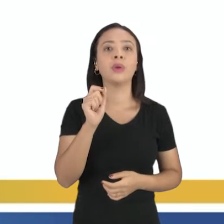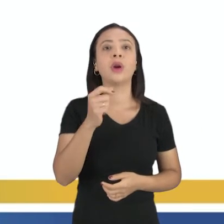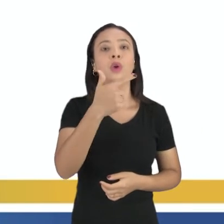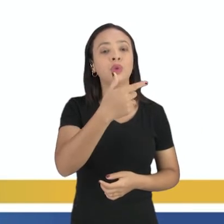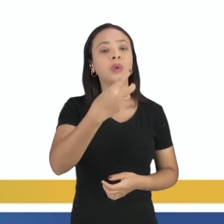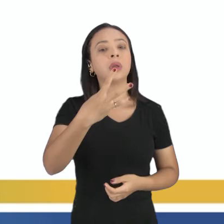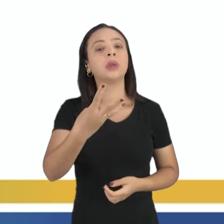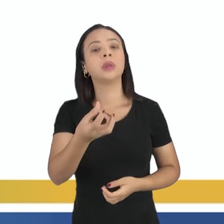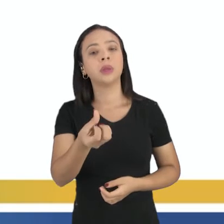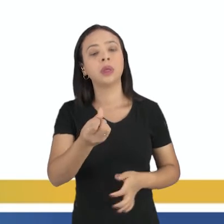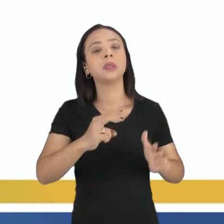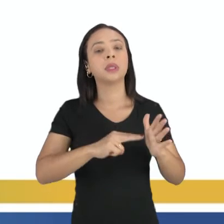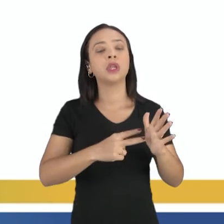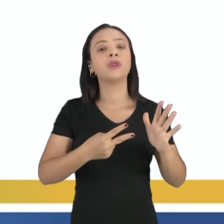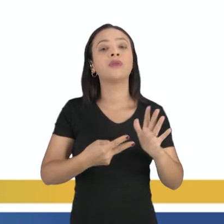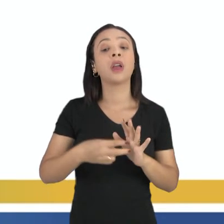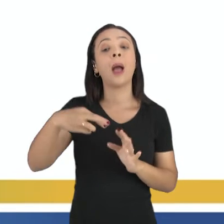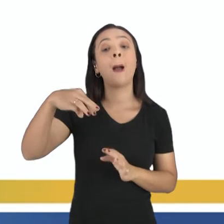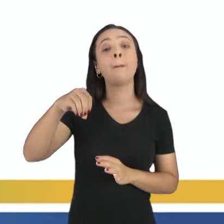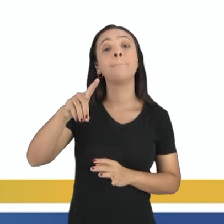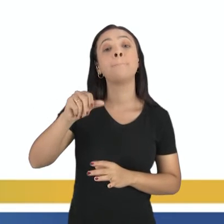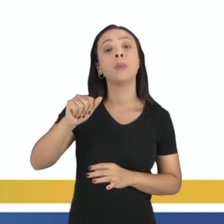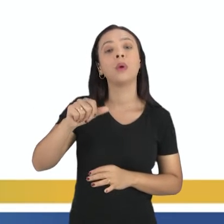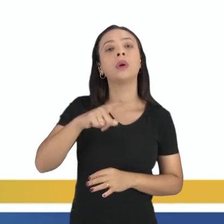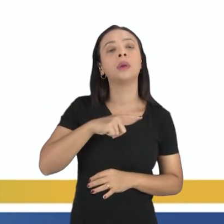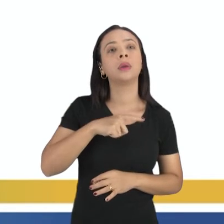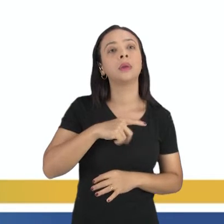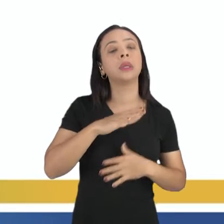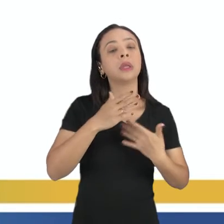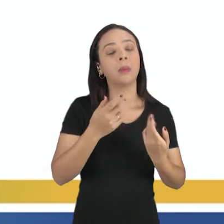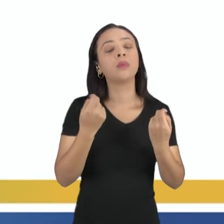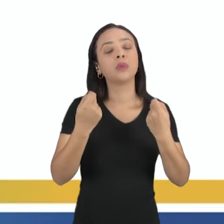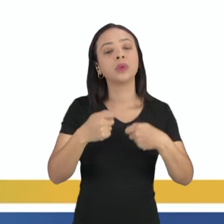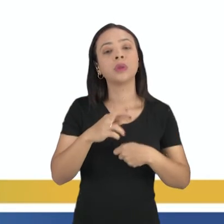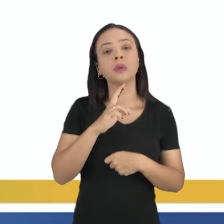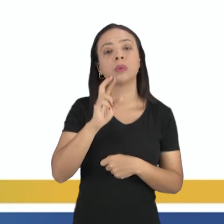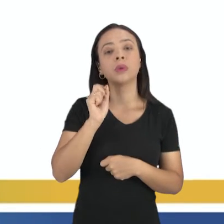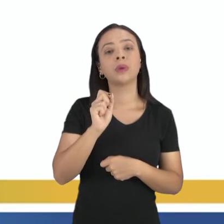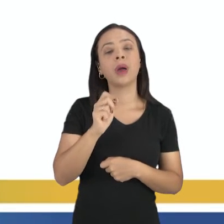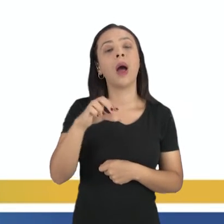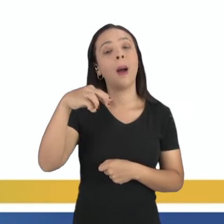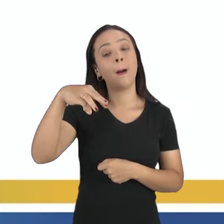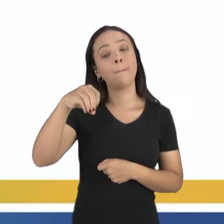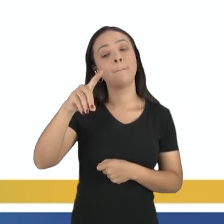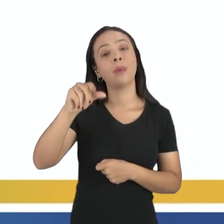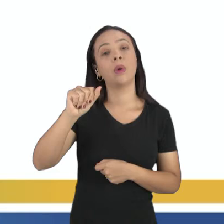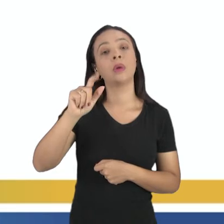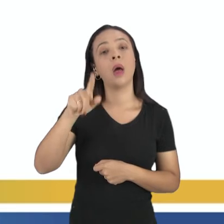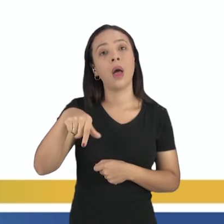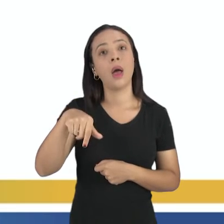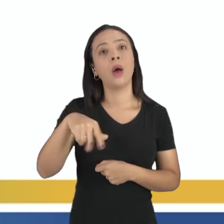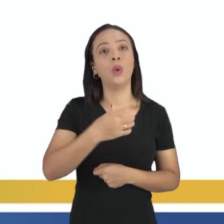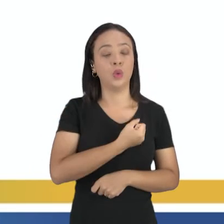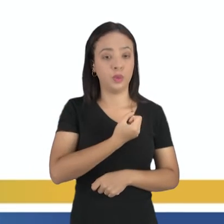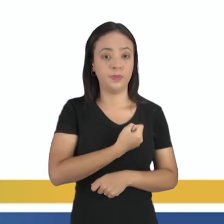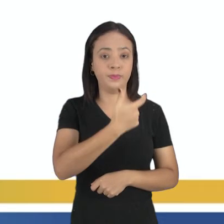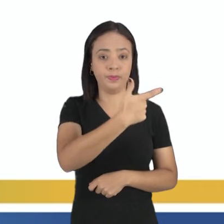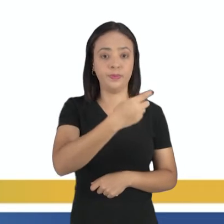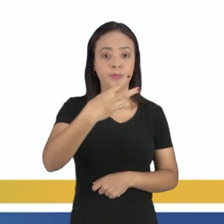vai representar a moda dessa amostra. Então, podemos afirmar que a moda é o número